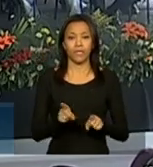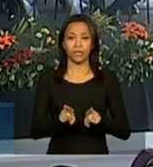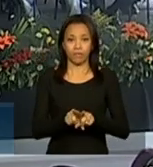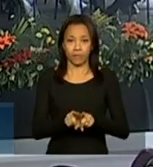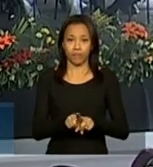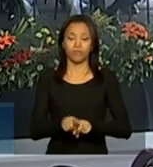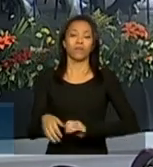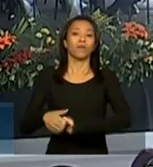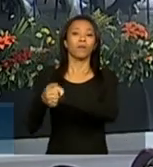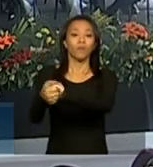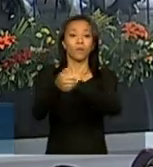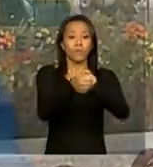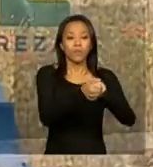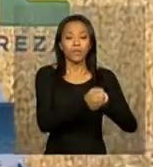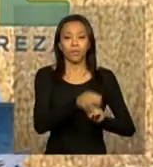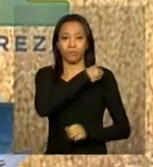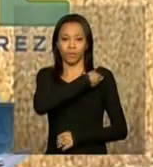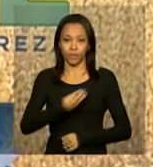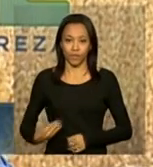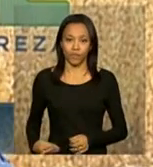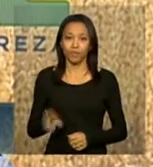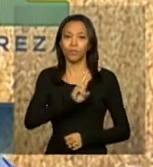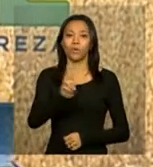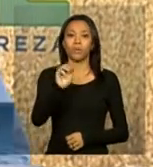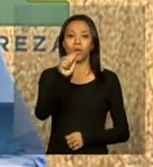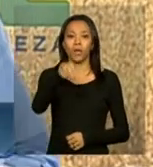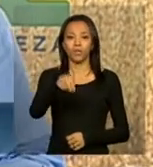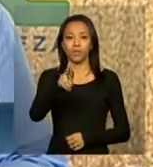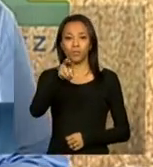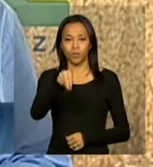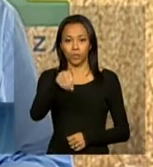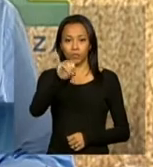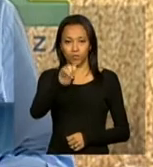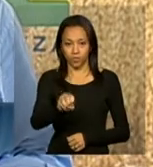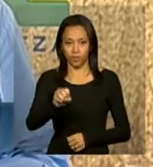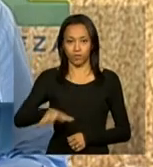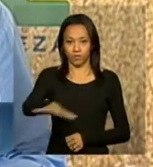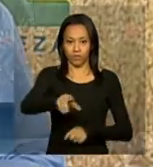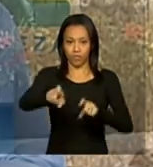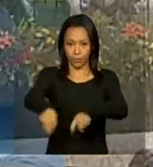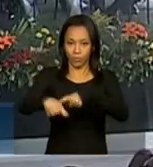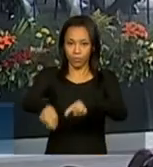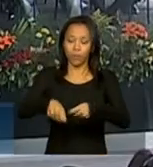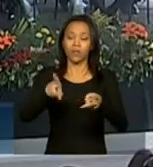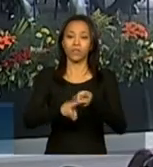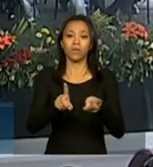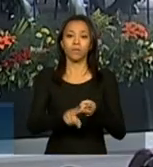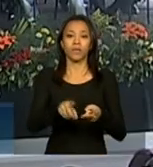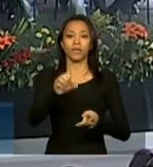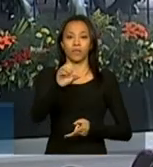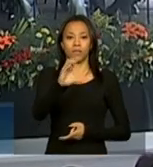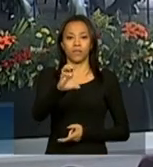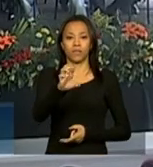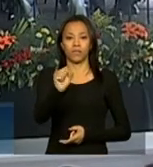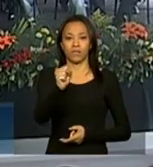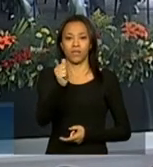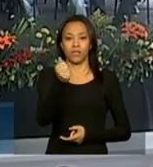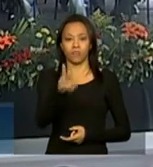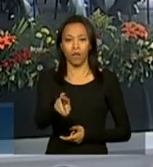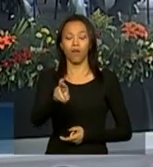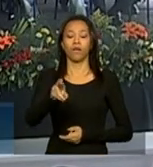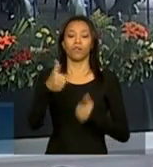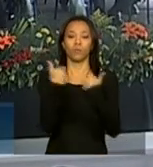cumprimentar os senhores ministros, ministro Antônio Andrade da Agricultura, ministro César Borges do